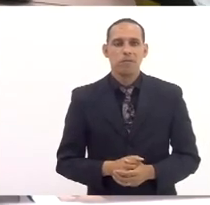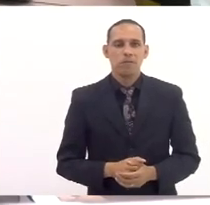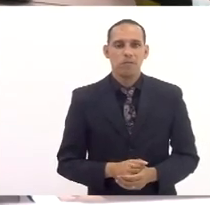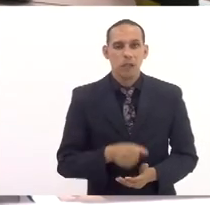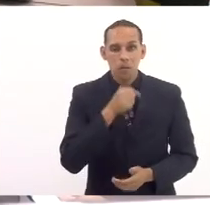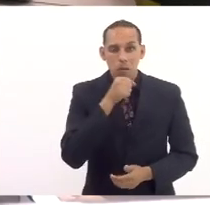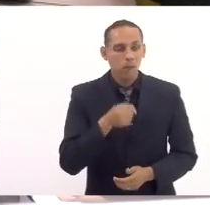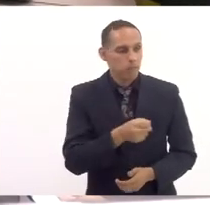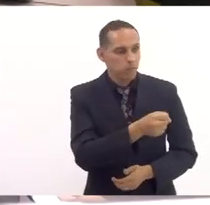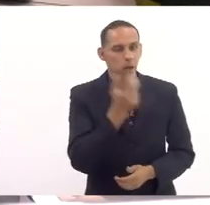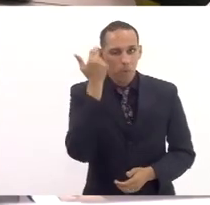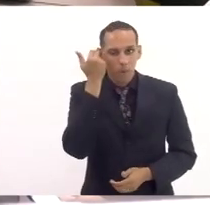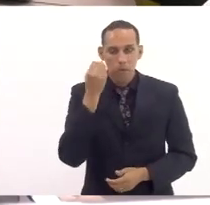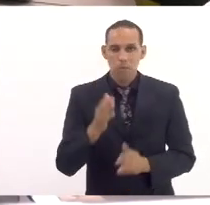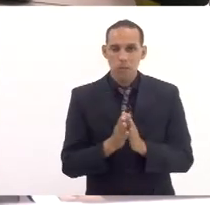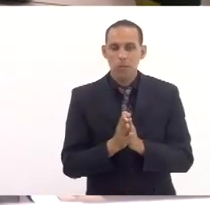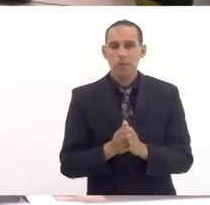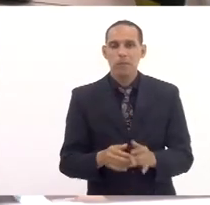Microfone, Leomar, passa o microfone.